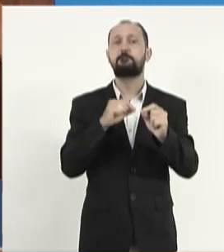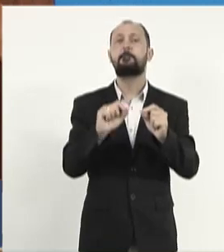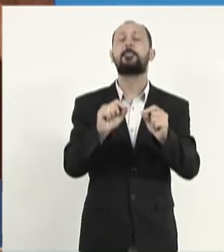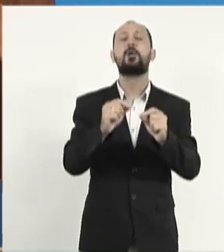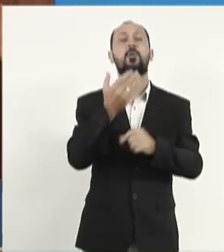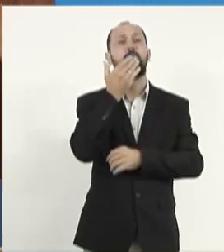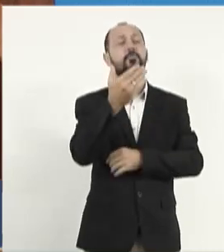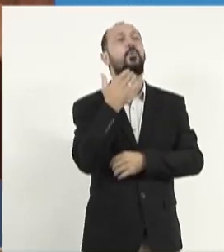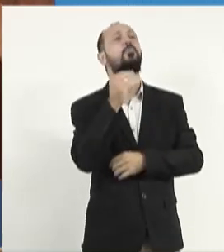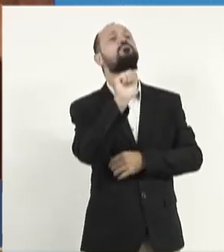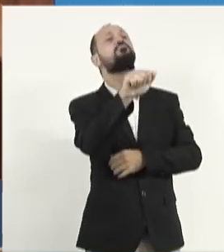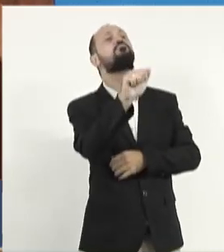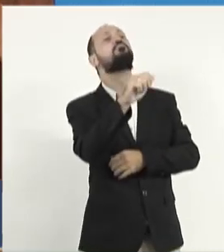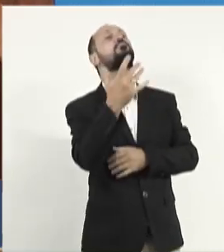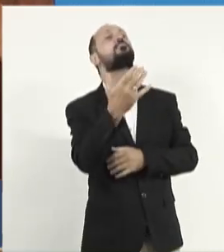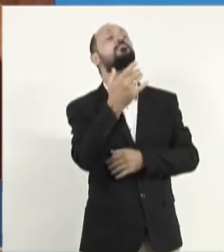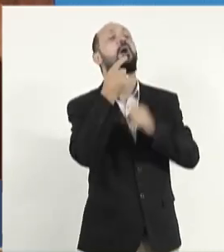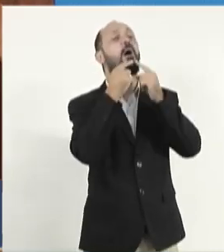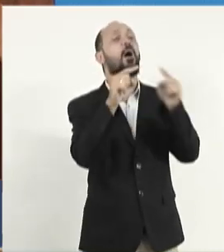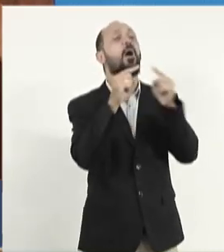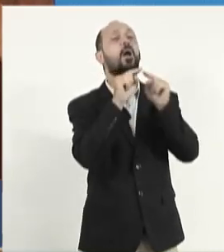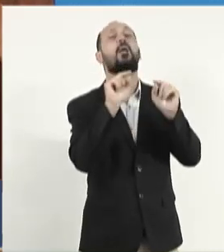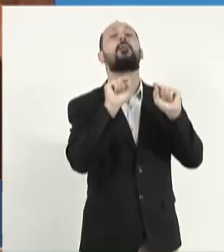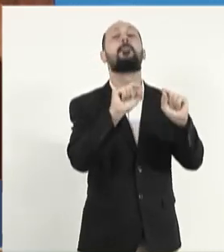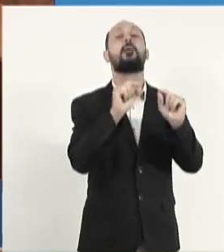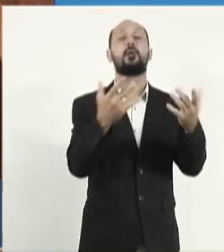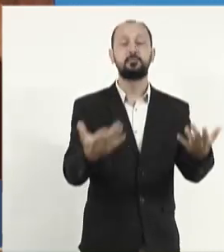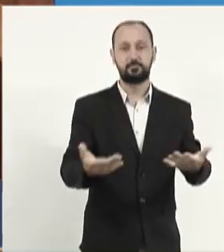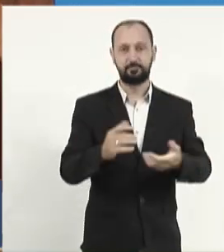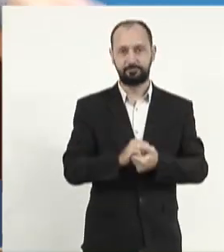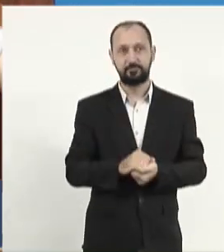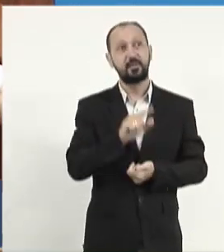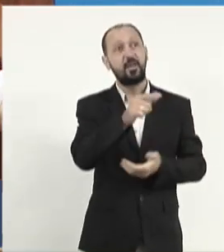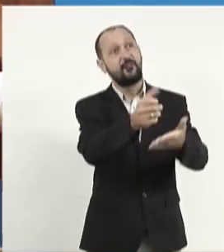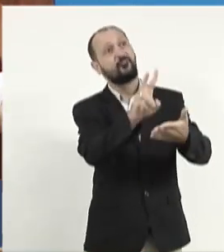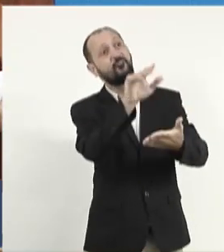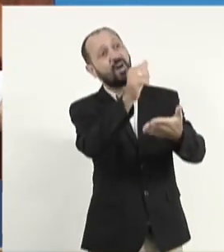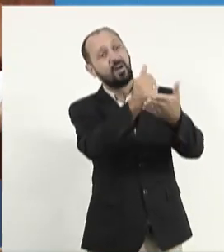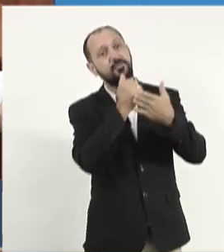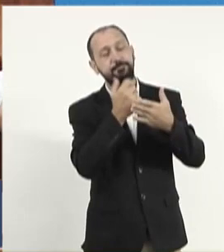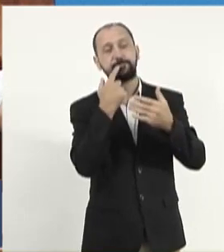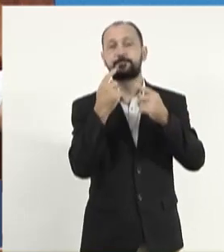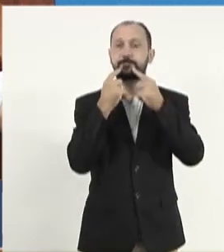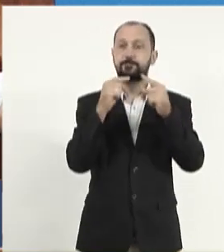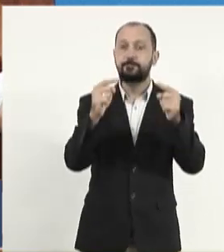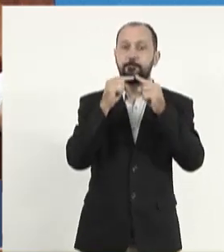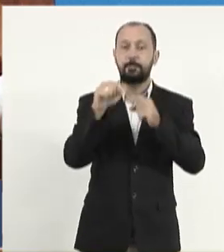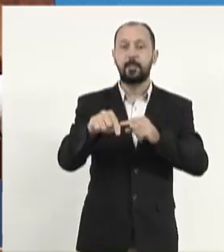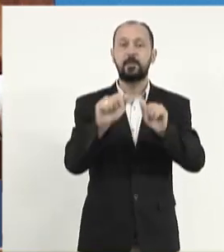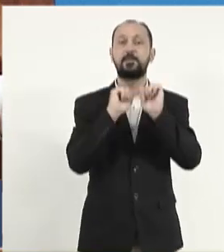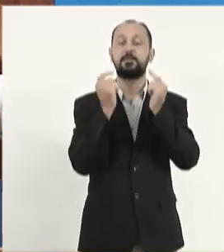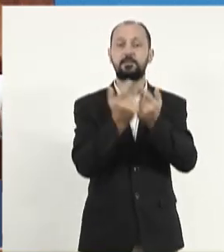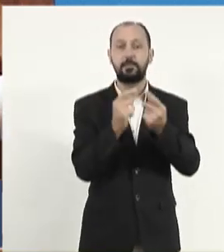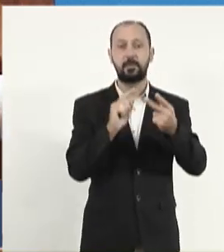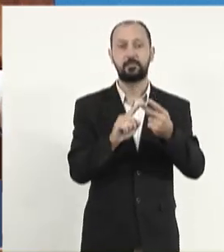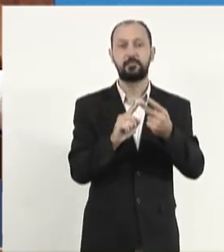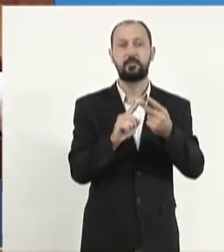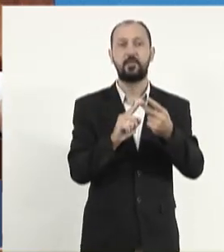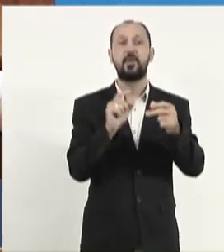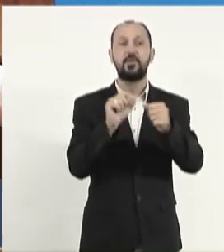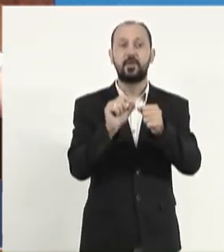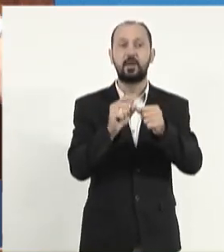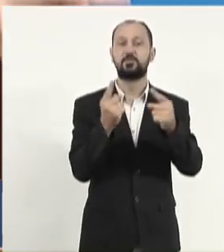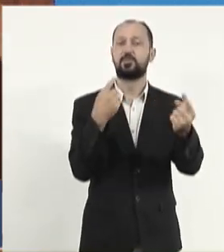nós vamos recorrer? A quem nós vamos recorrer? Quantas vezes chega a reclamação aqui na Assembleia, a Assembleia faz